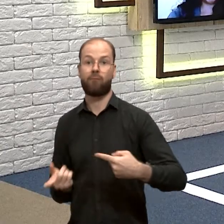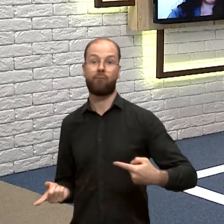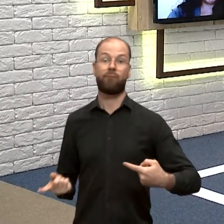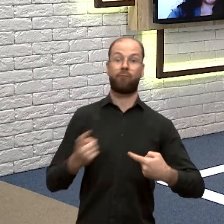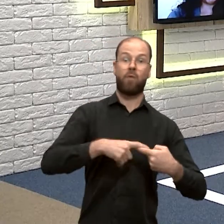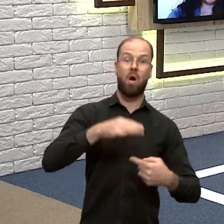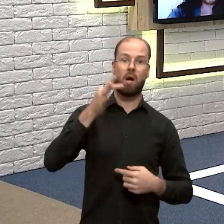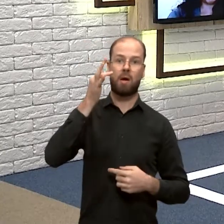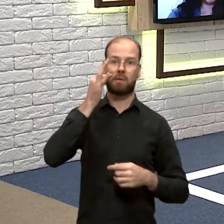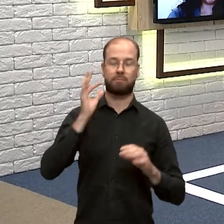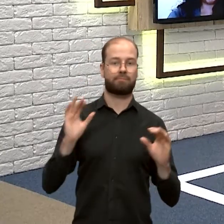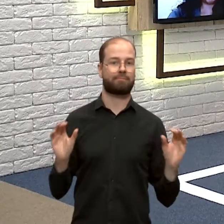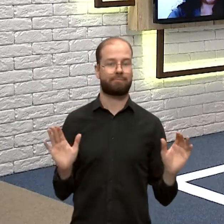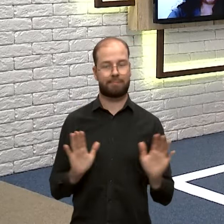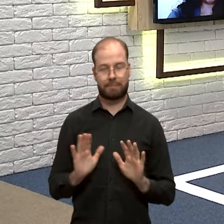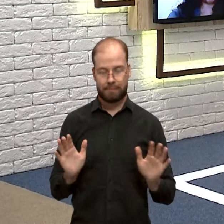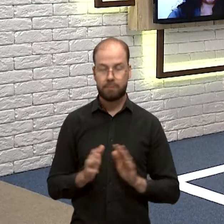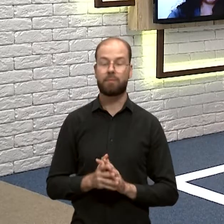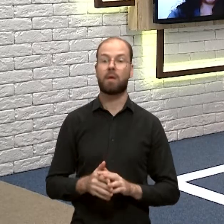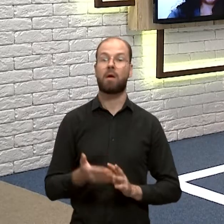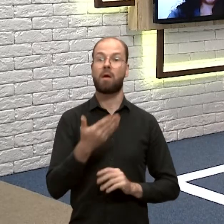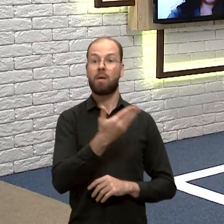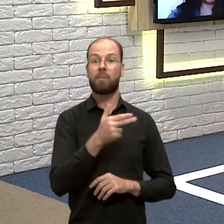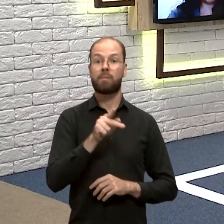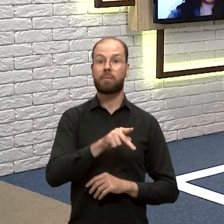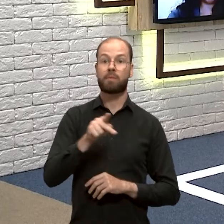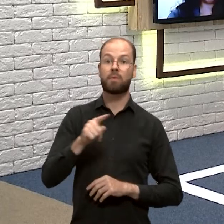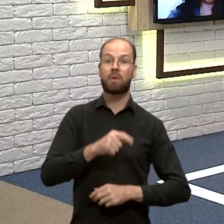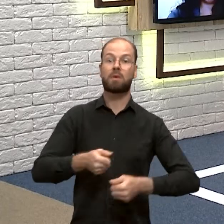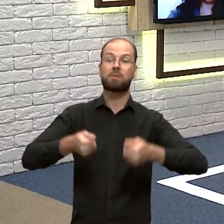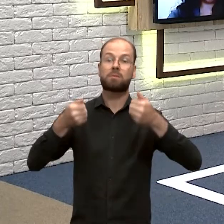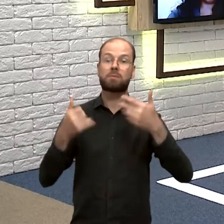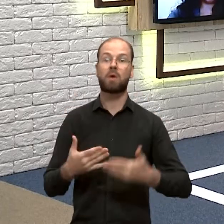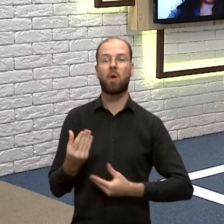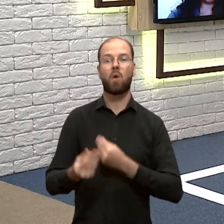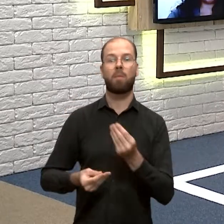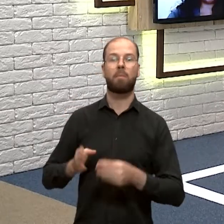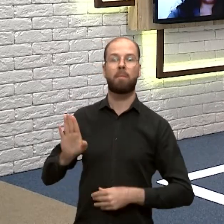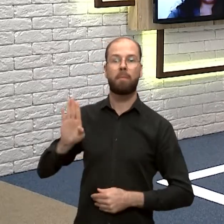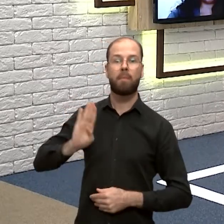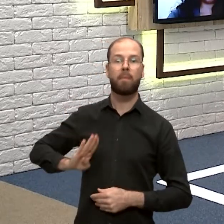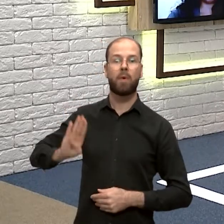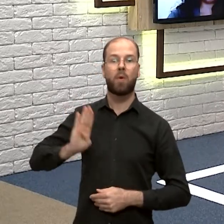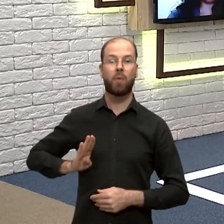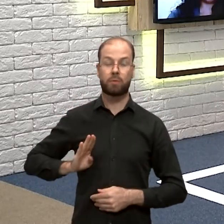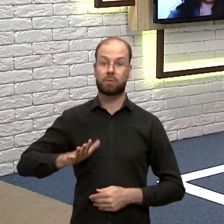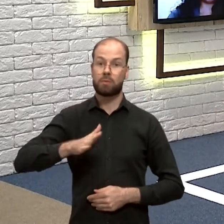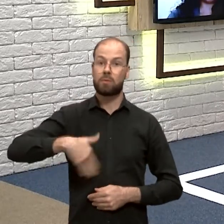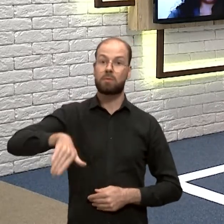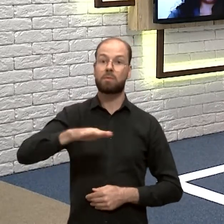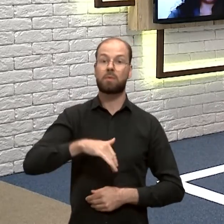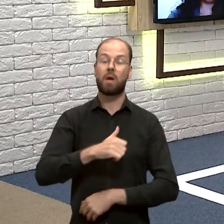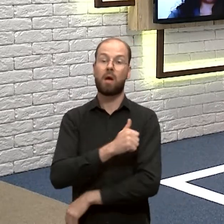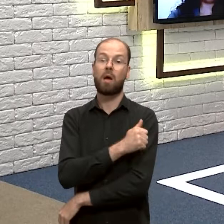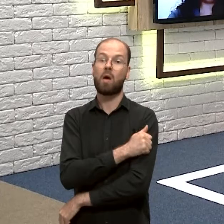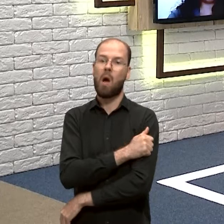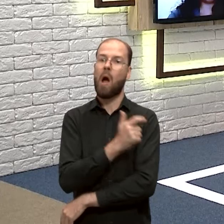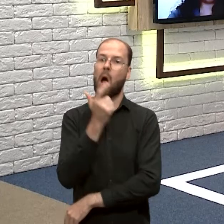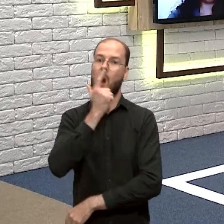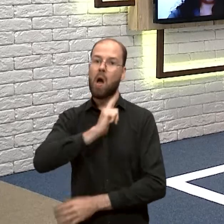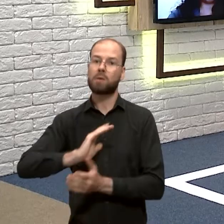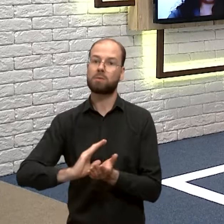Bom, professor, o senhor falou que há bolsas, né, para um número de estudantes. O que essa bolsa consegue cobrir?